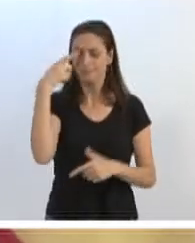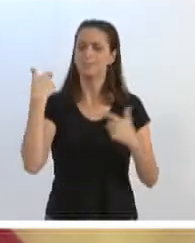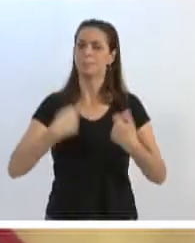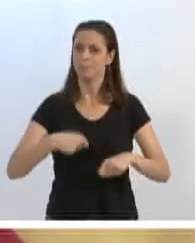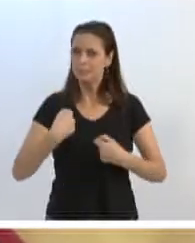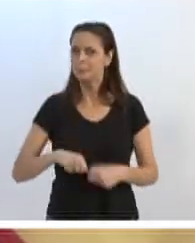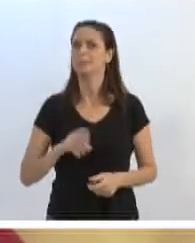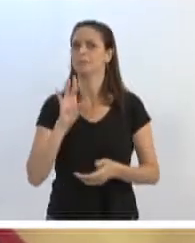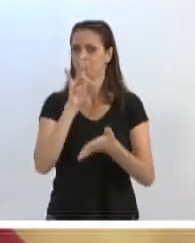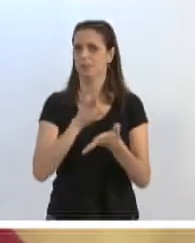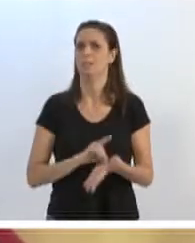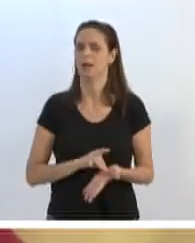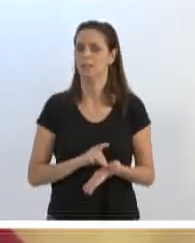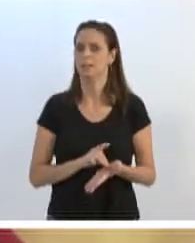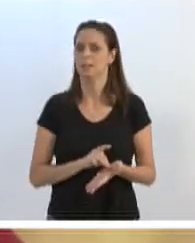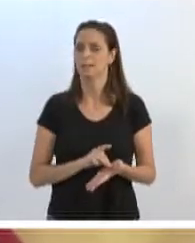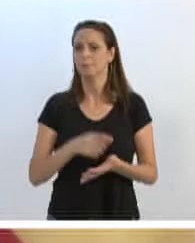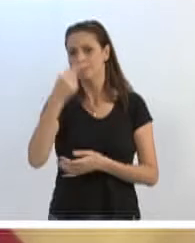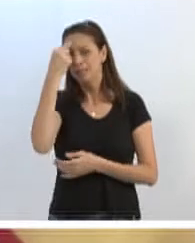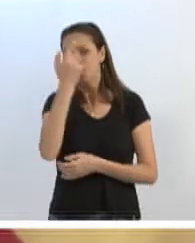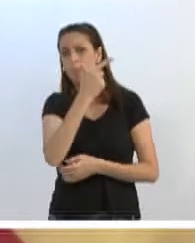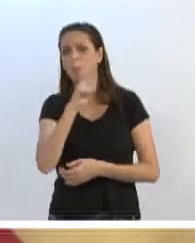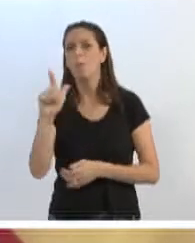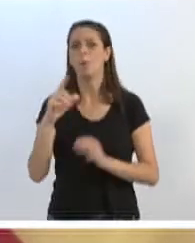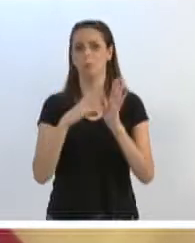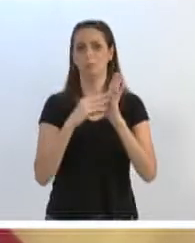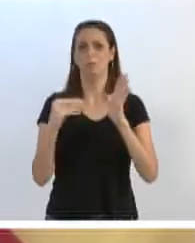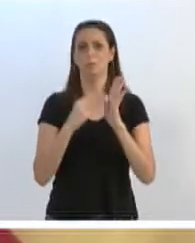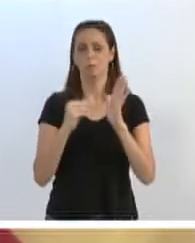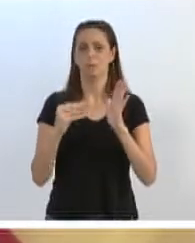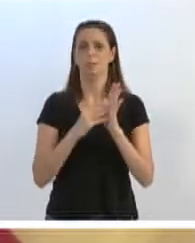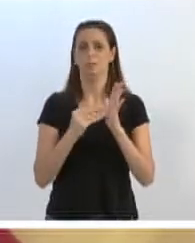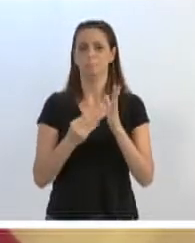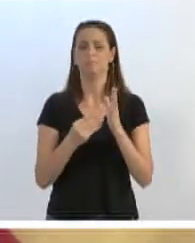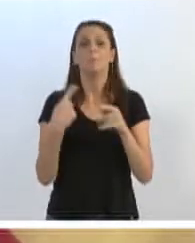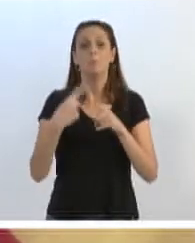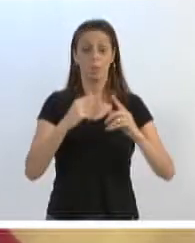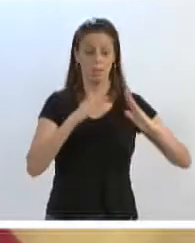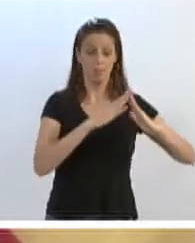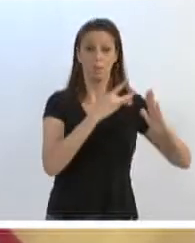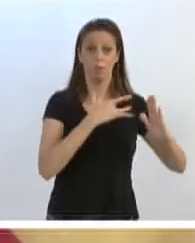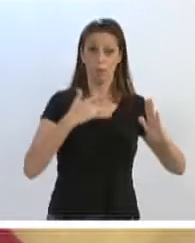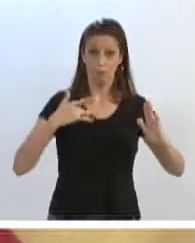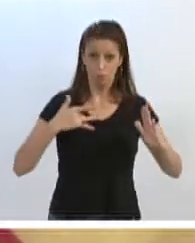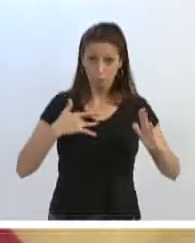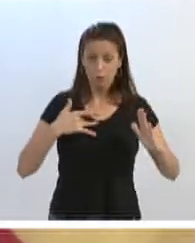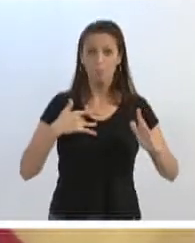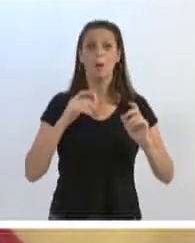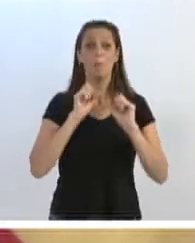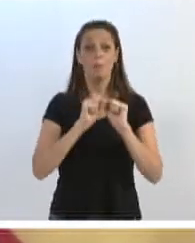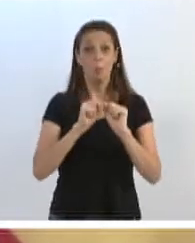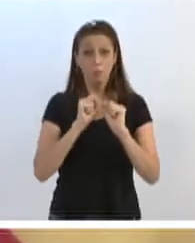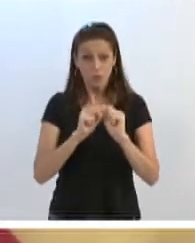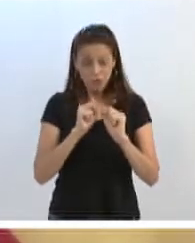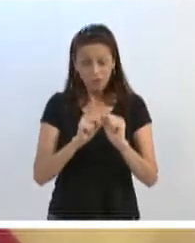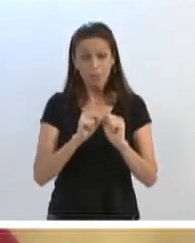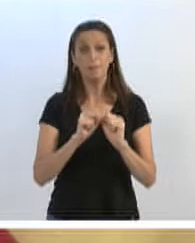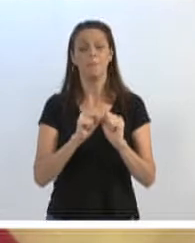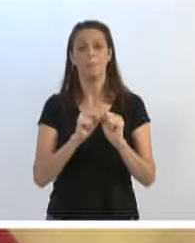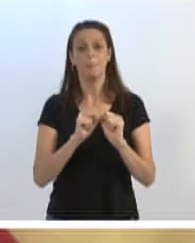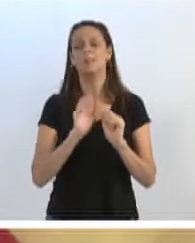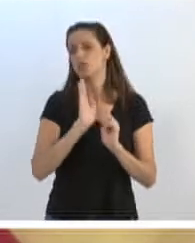insisto discutir um novo modelo a questão dos ambulatórios gerais abrindo até a meia noite não trouxeram um